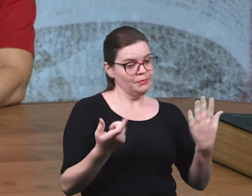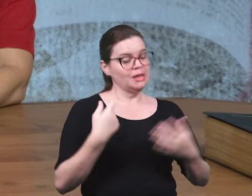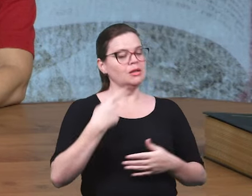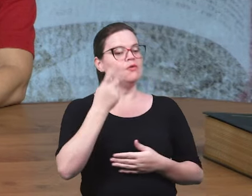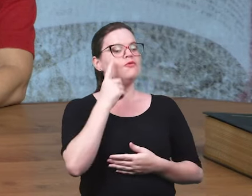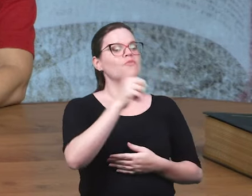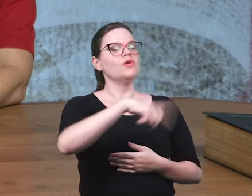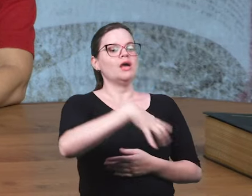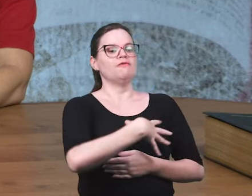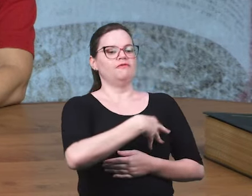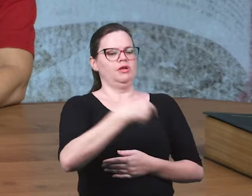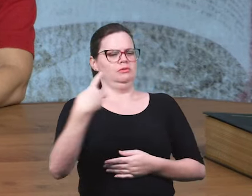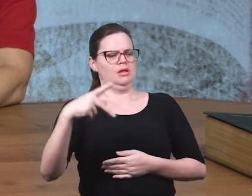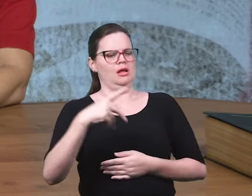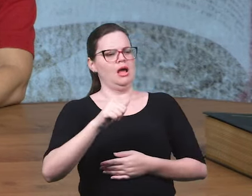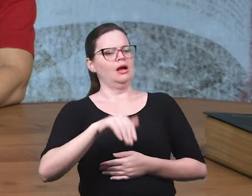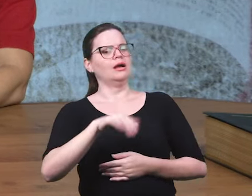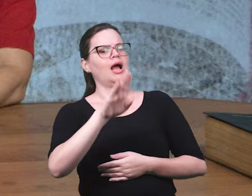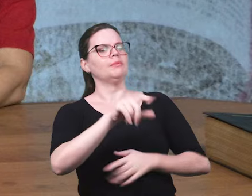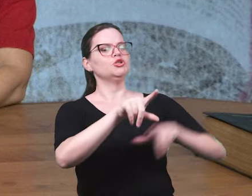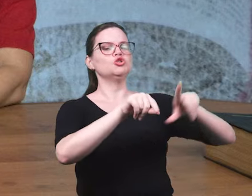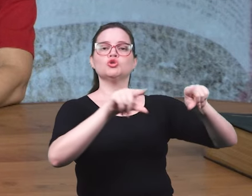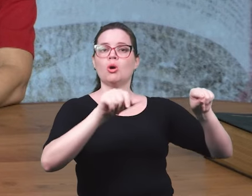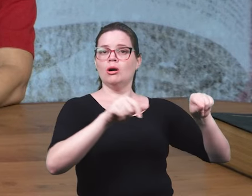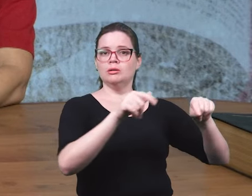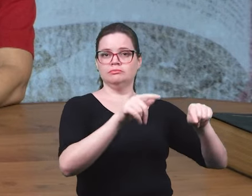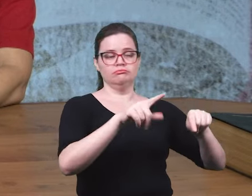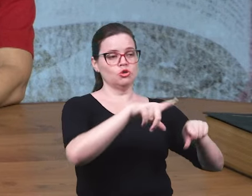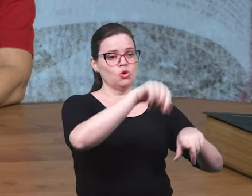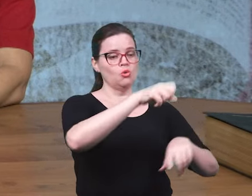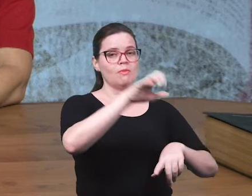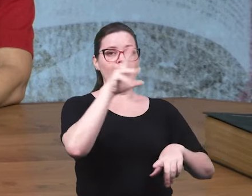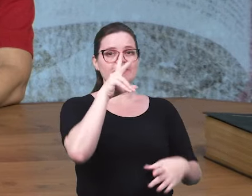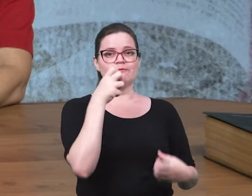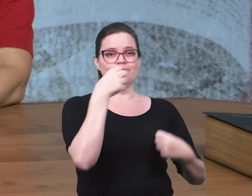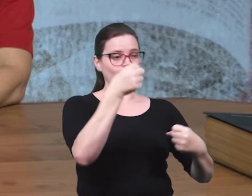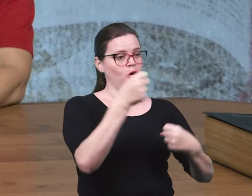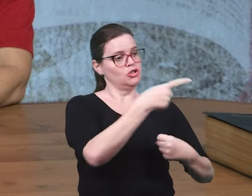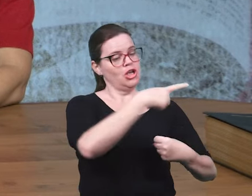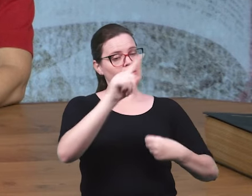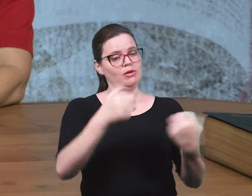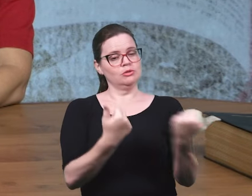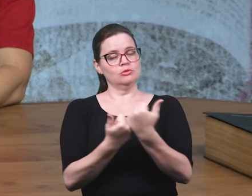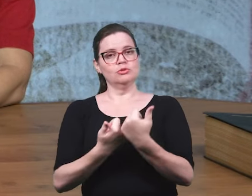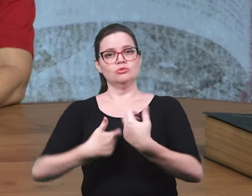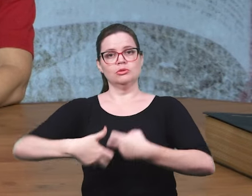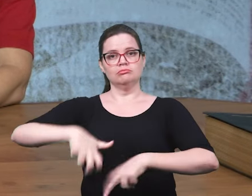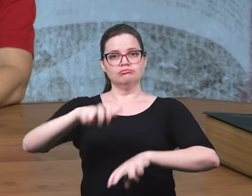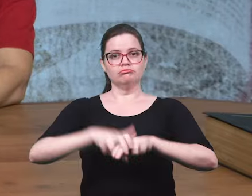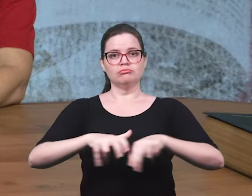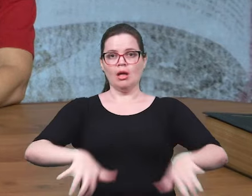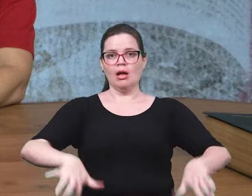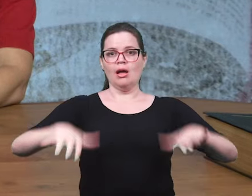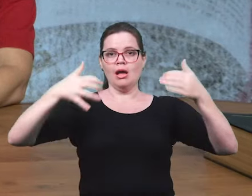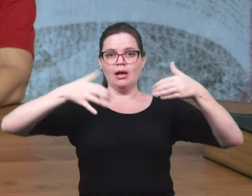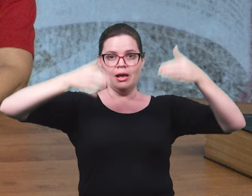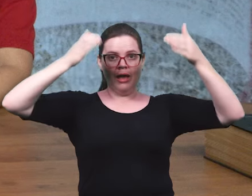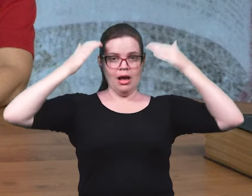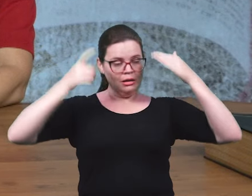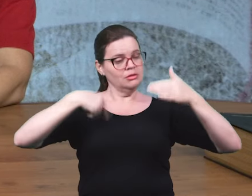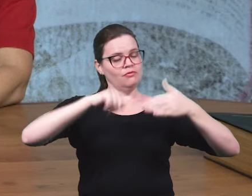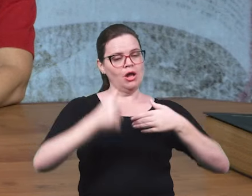o qual ponde sobre o trono de seu pai, e pelejai pela casa de vosso senhor. Porém